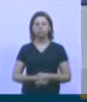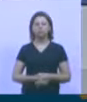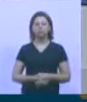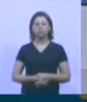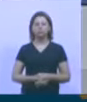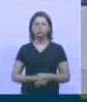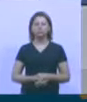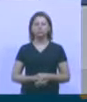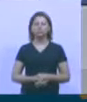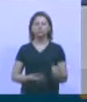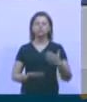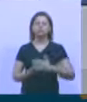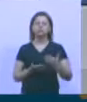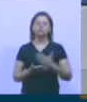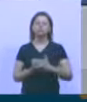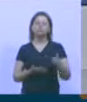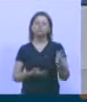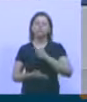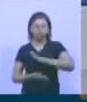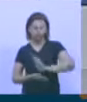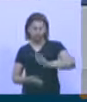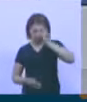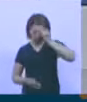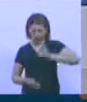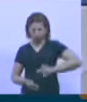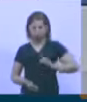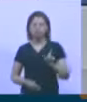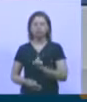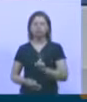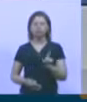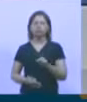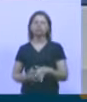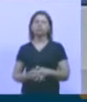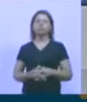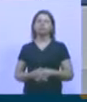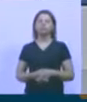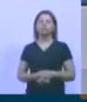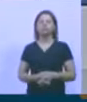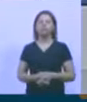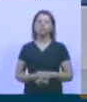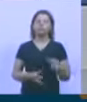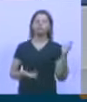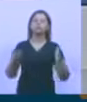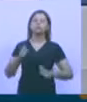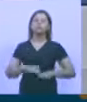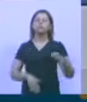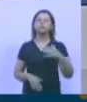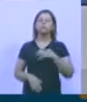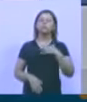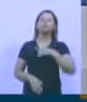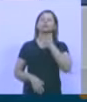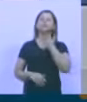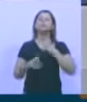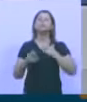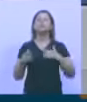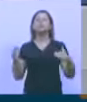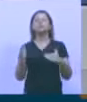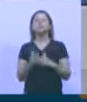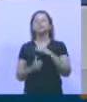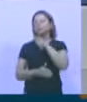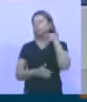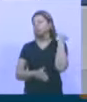itself. E começa a não gostar de si mesma. Maybe to kill itself. Às vezes sente vontade até de morrer, de se